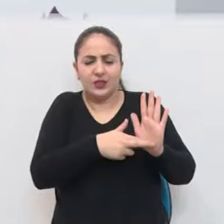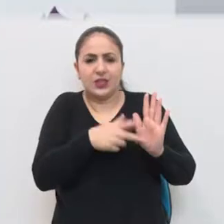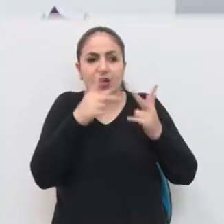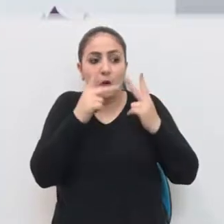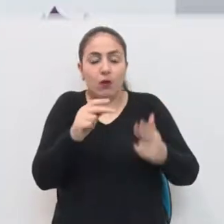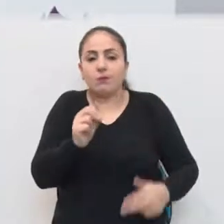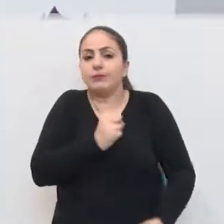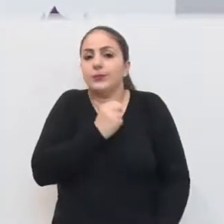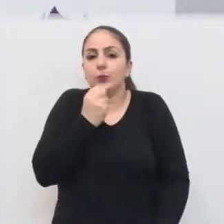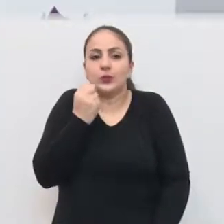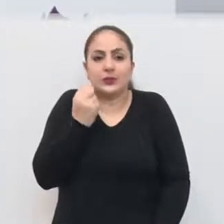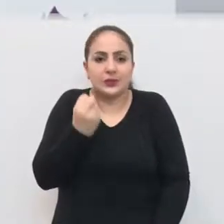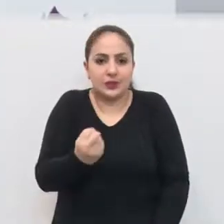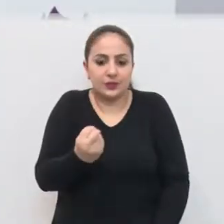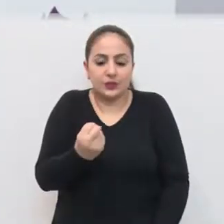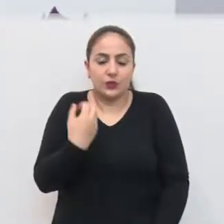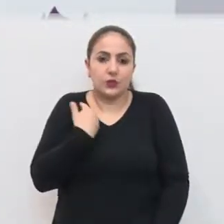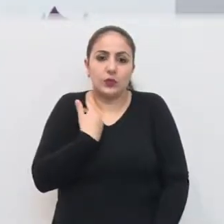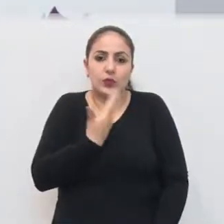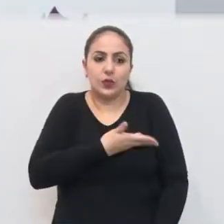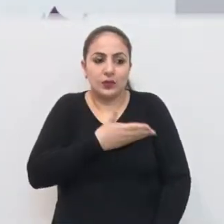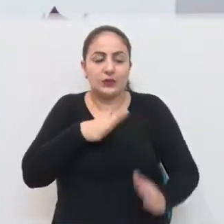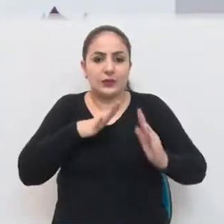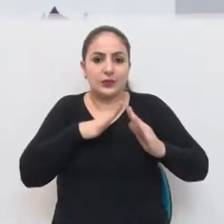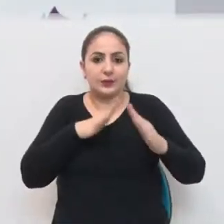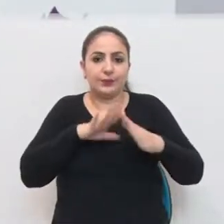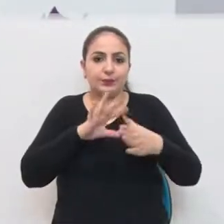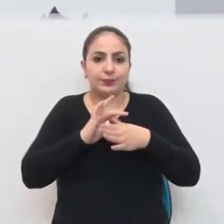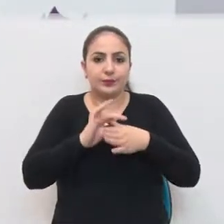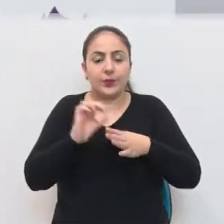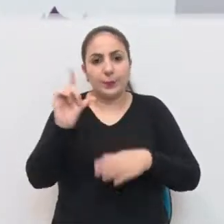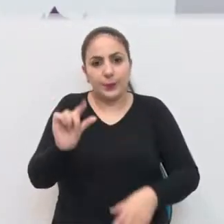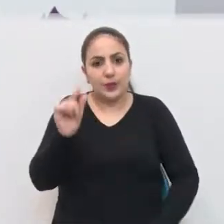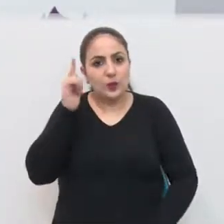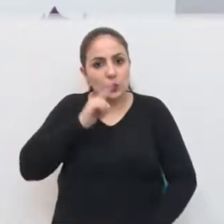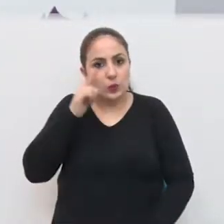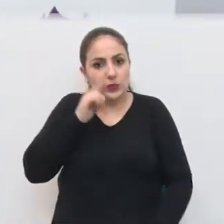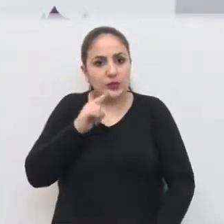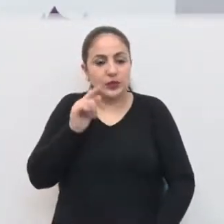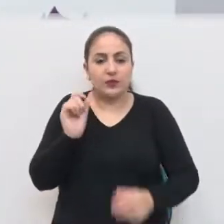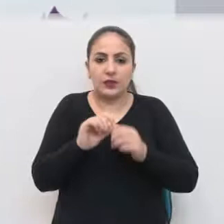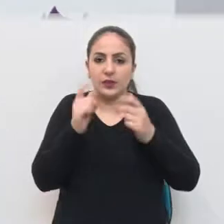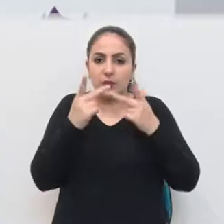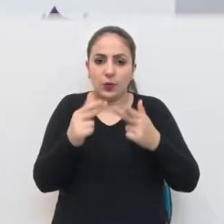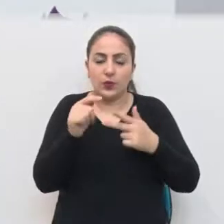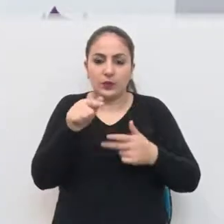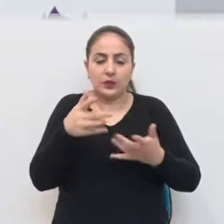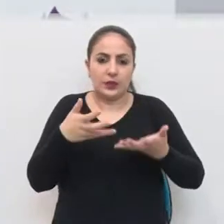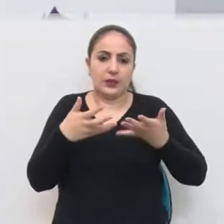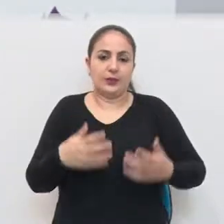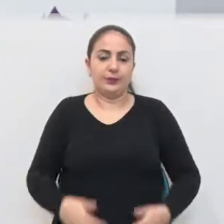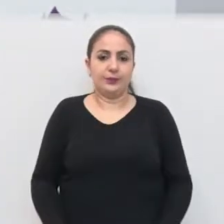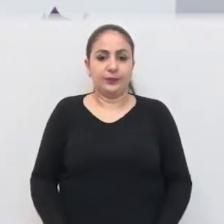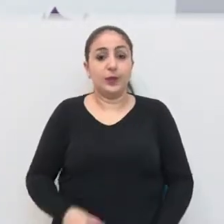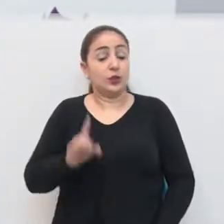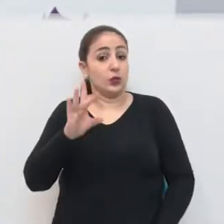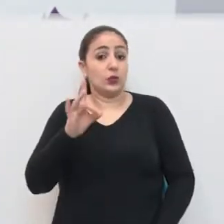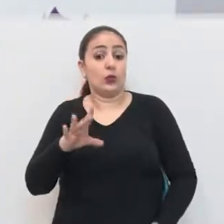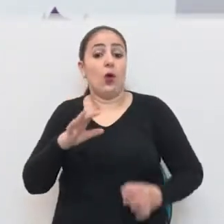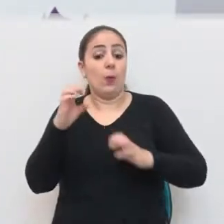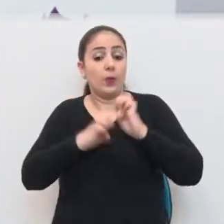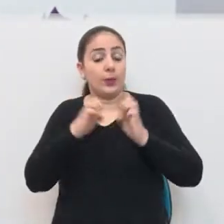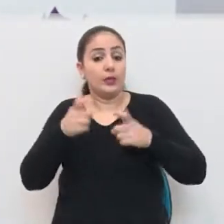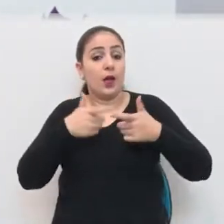aí que fica quase impossível dos nossos açougues pequenos aí implementar o que eles estão exigindo. Então é só